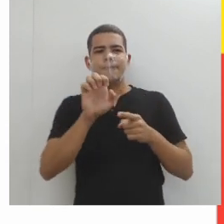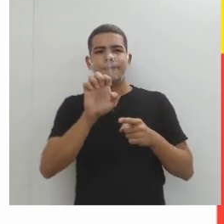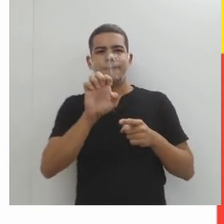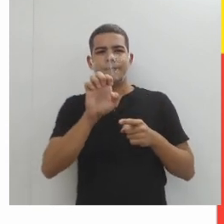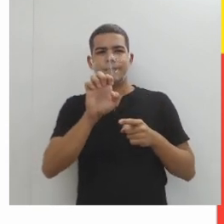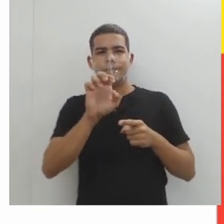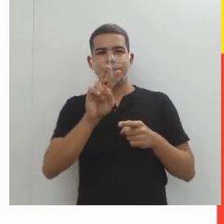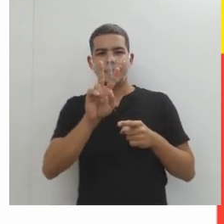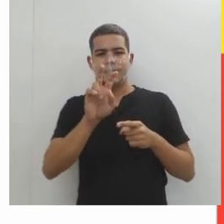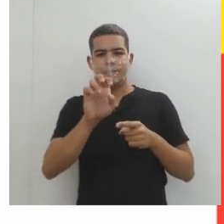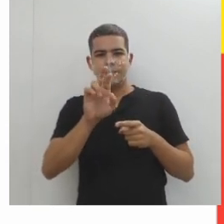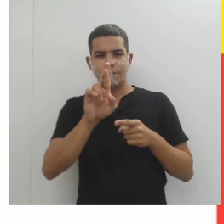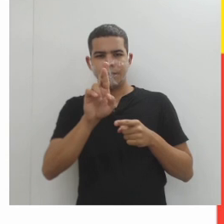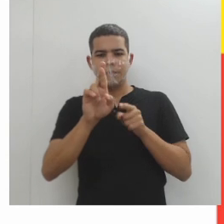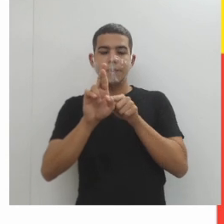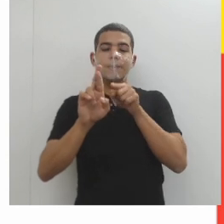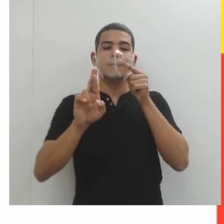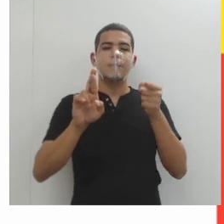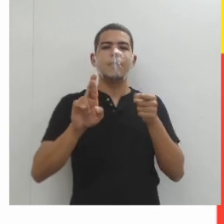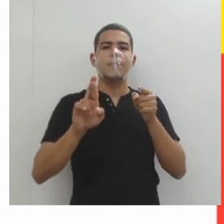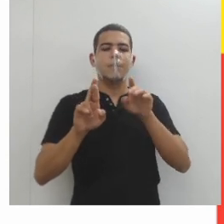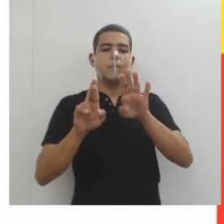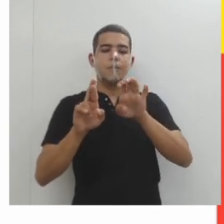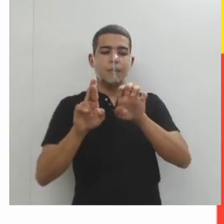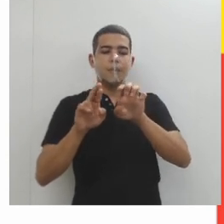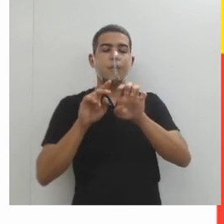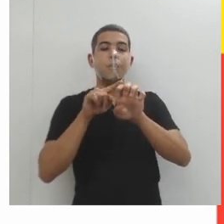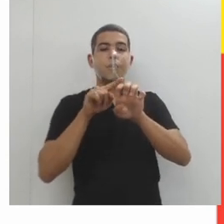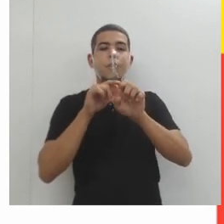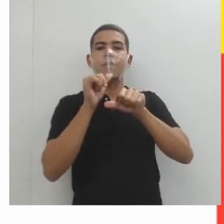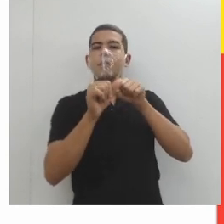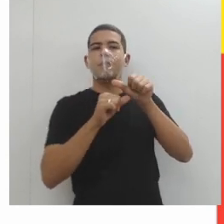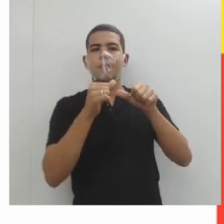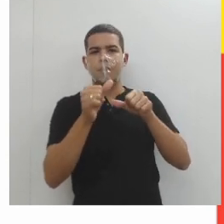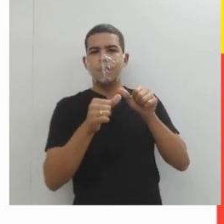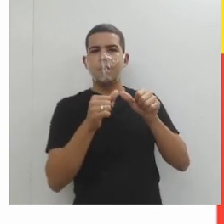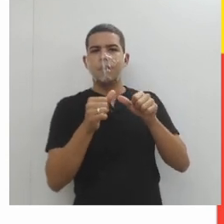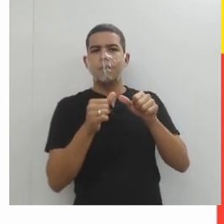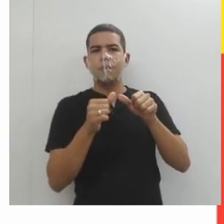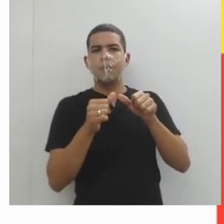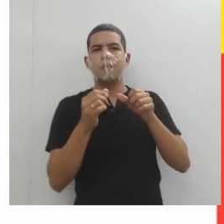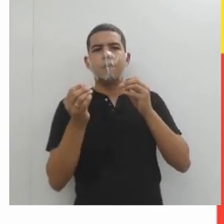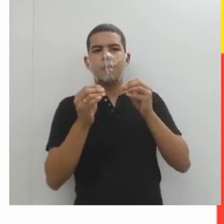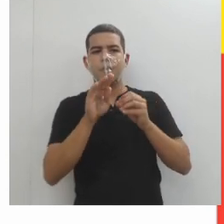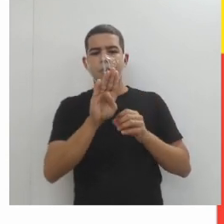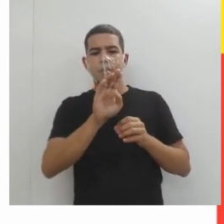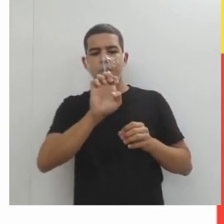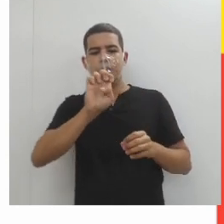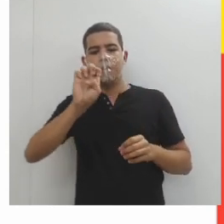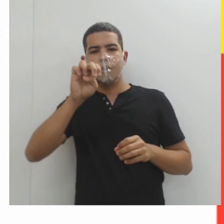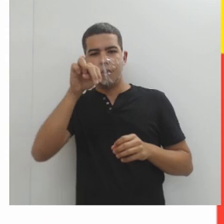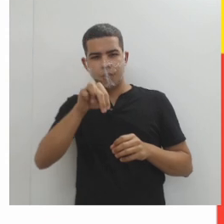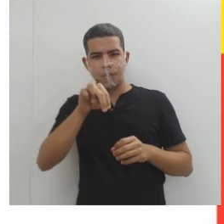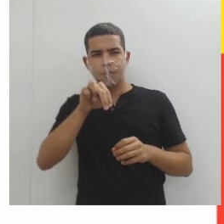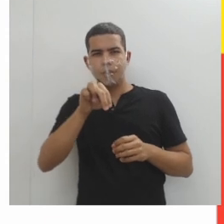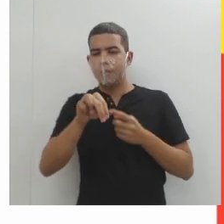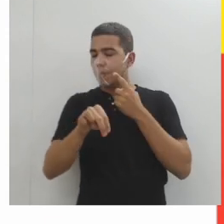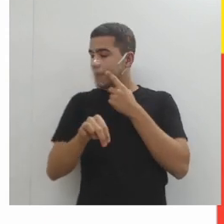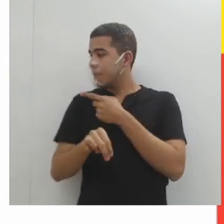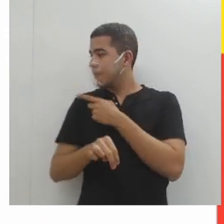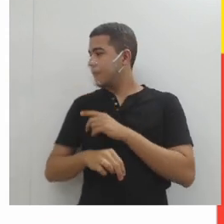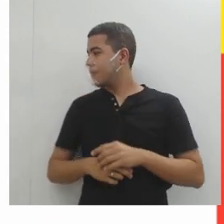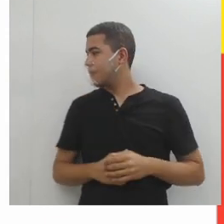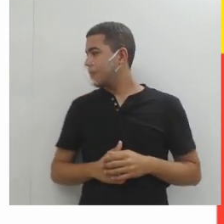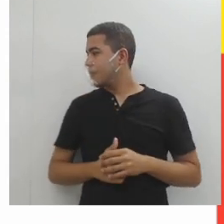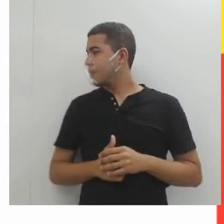be no particípio passado. Be é um verbo irregular. No particípio passado, observa como é que ele fica. Ó. Ficaria been, tá?